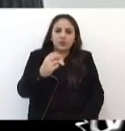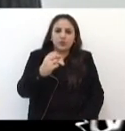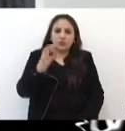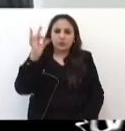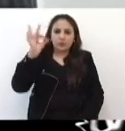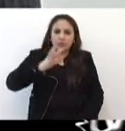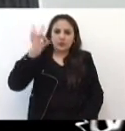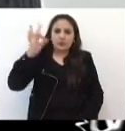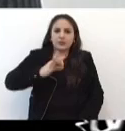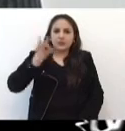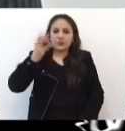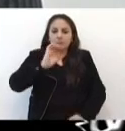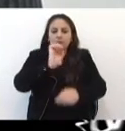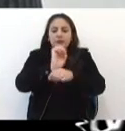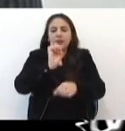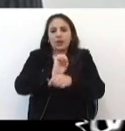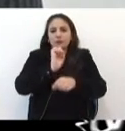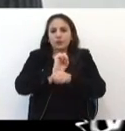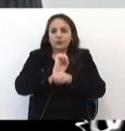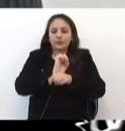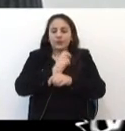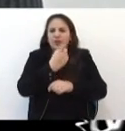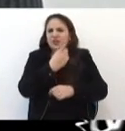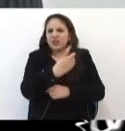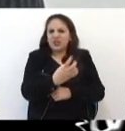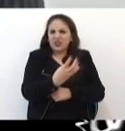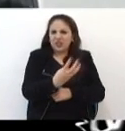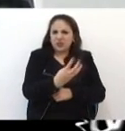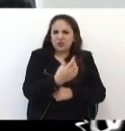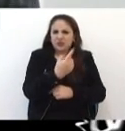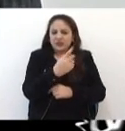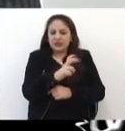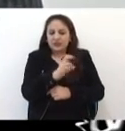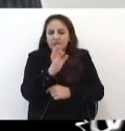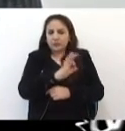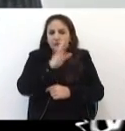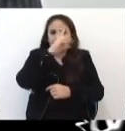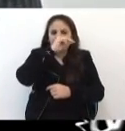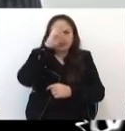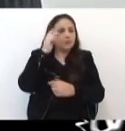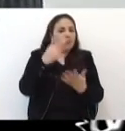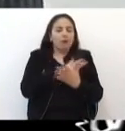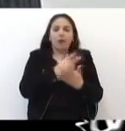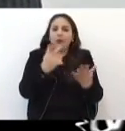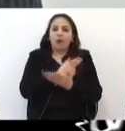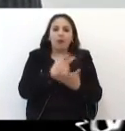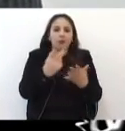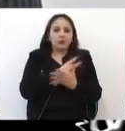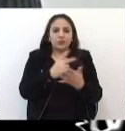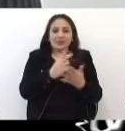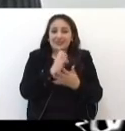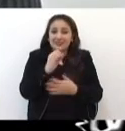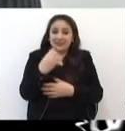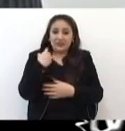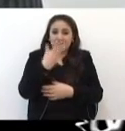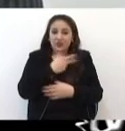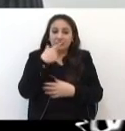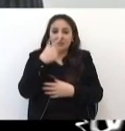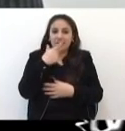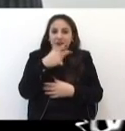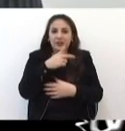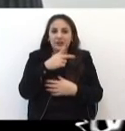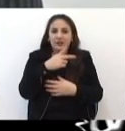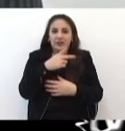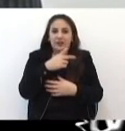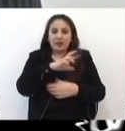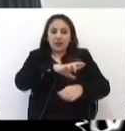20 e poucos por cento para o Estado e 14, 15% para o município. Está errado. Se nós falar em